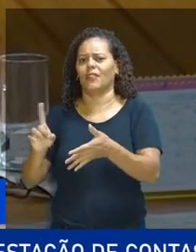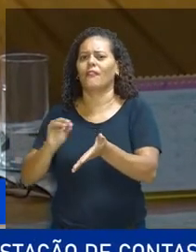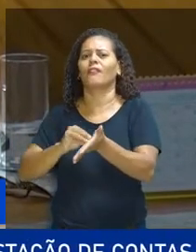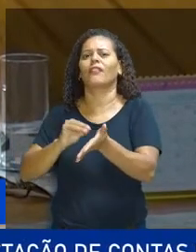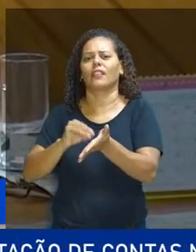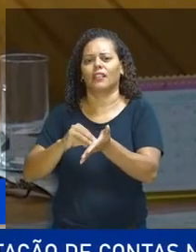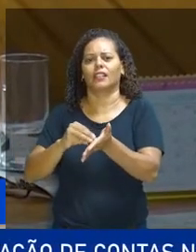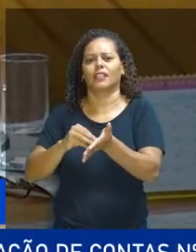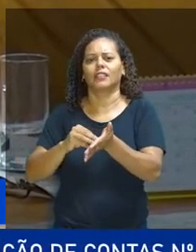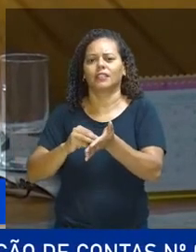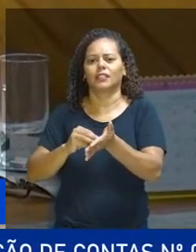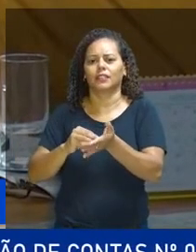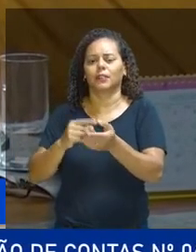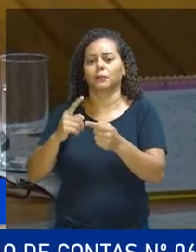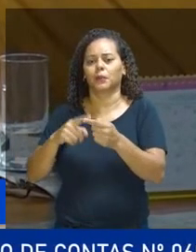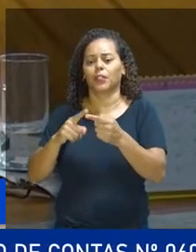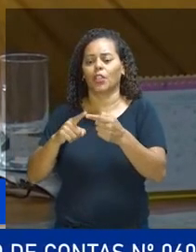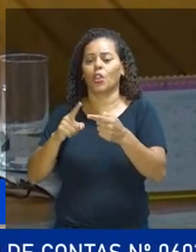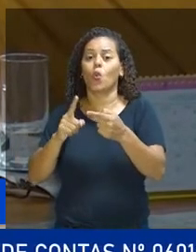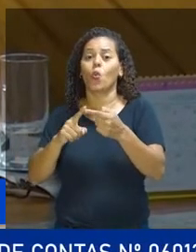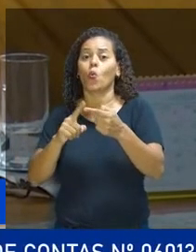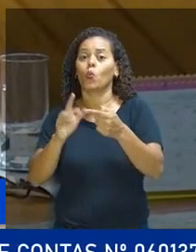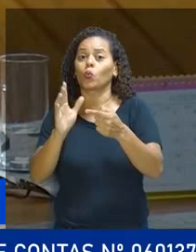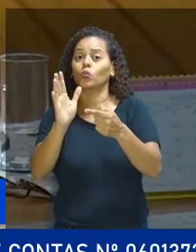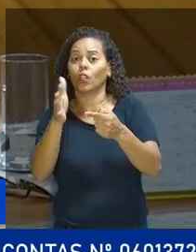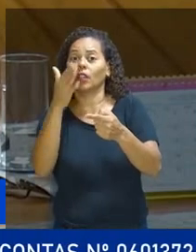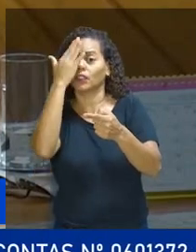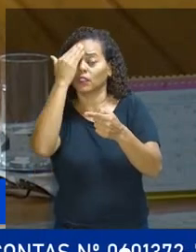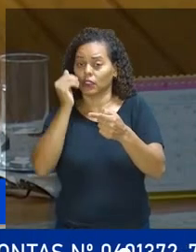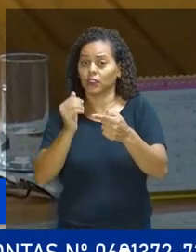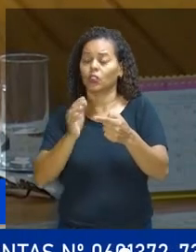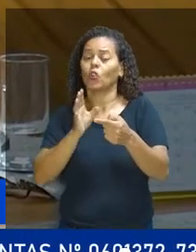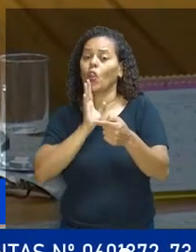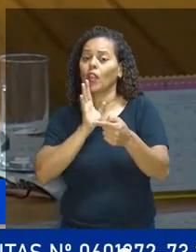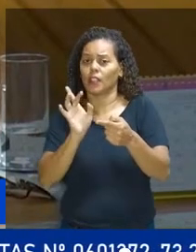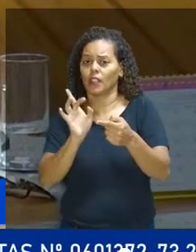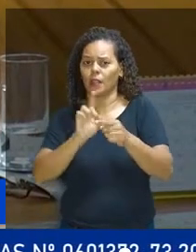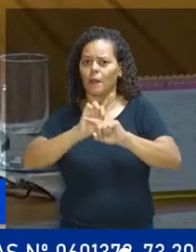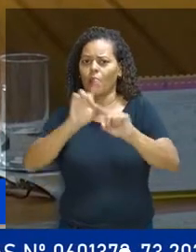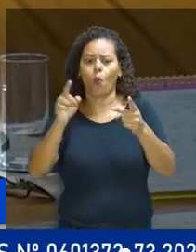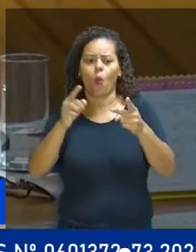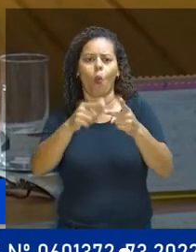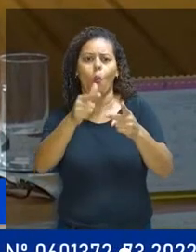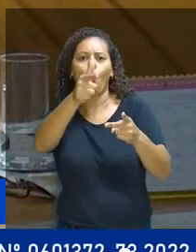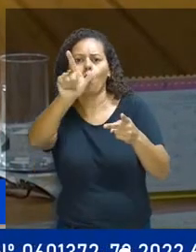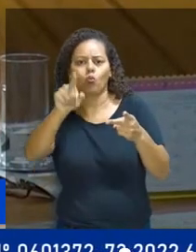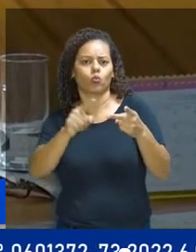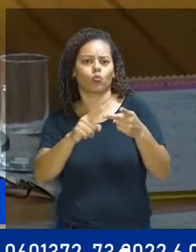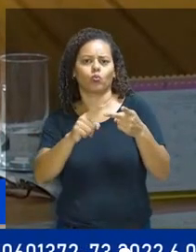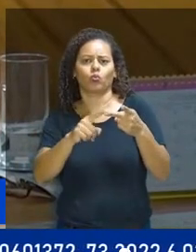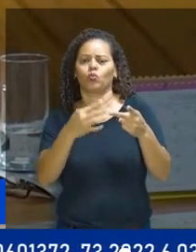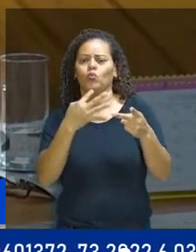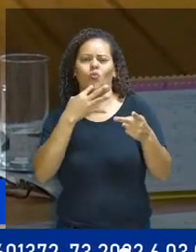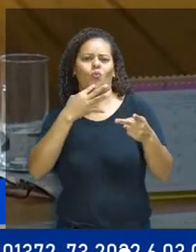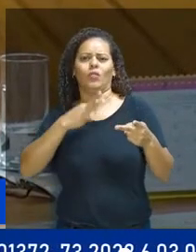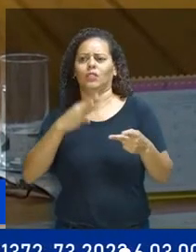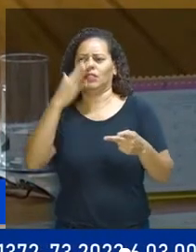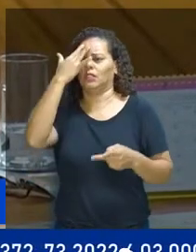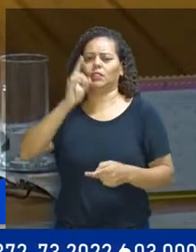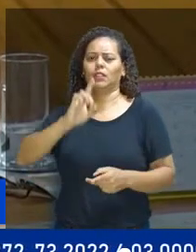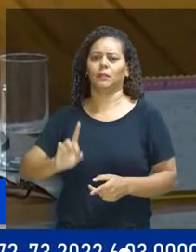que ele não teve acesso ao segundo parecer. Na verdade, não foram 2 pareceres. O Ministério Público apenas